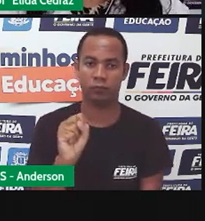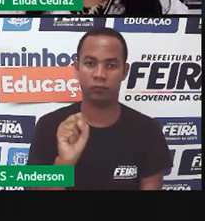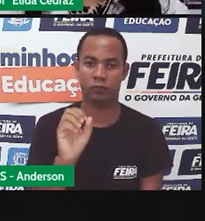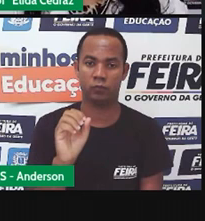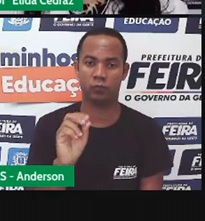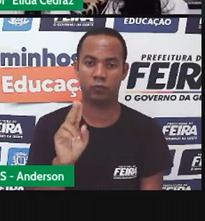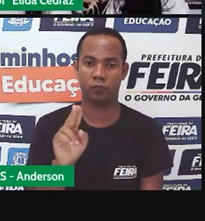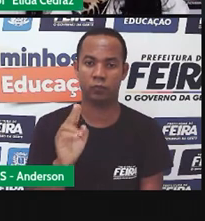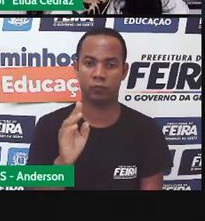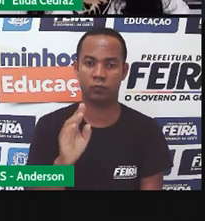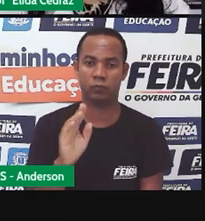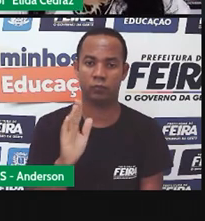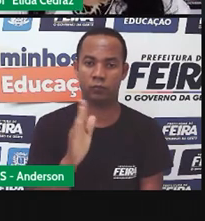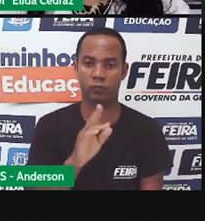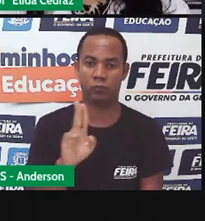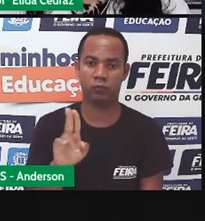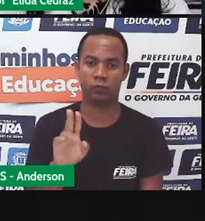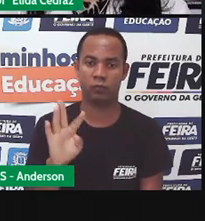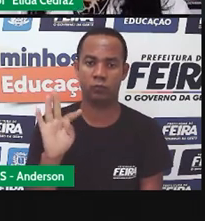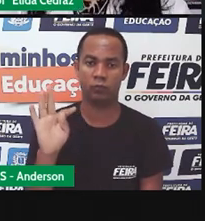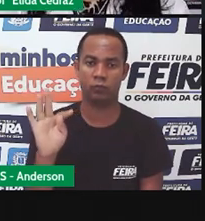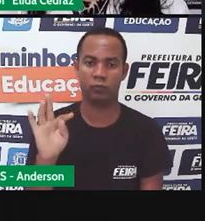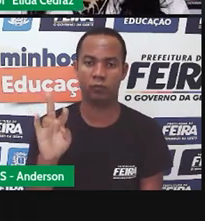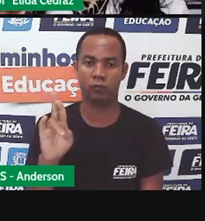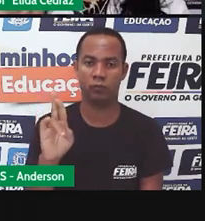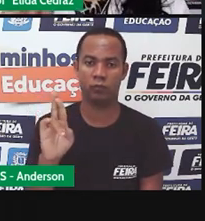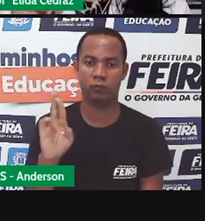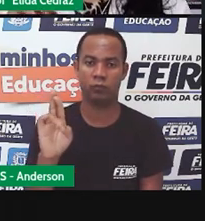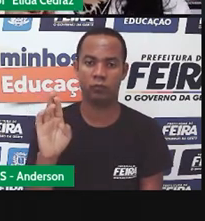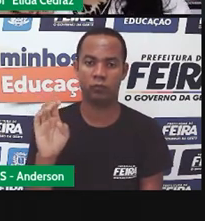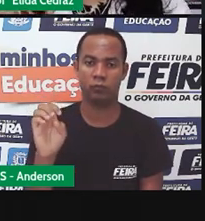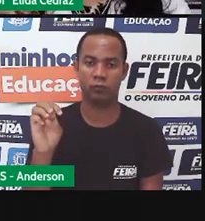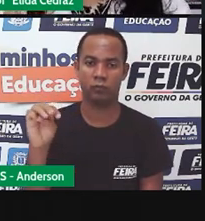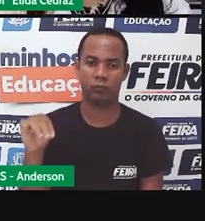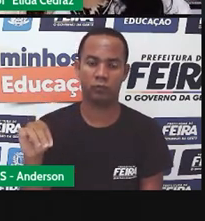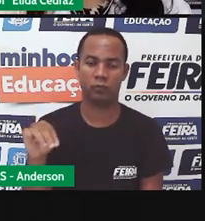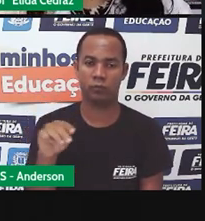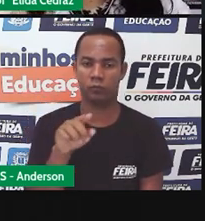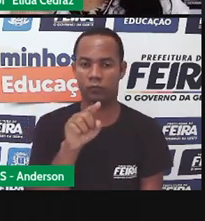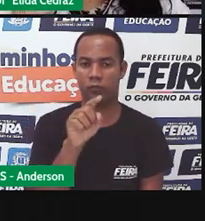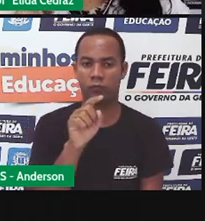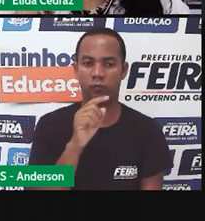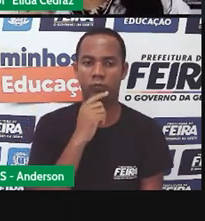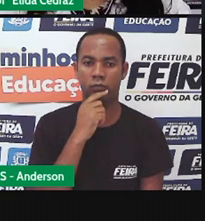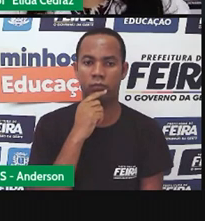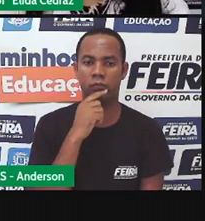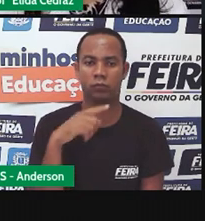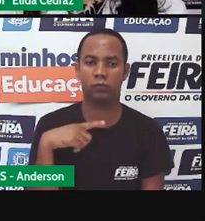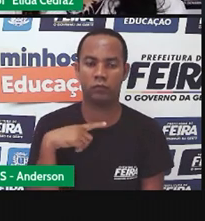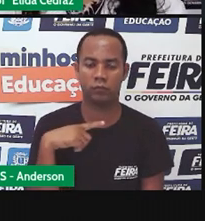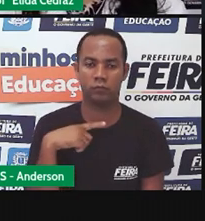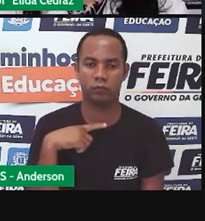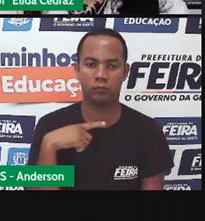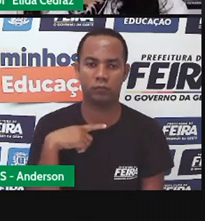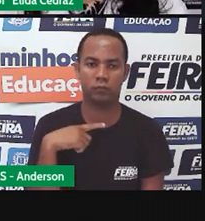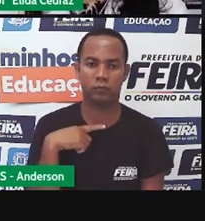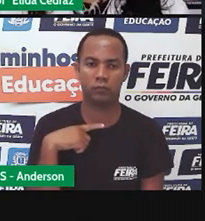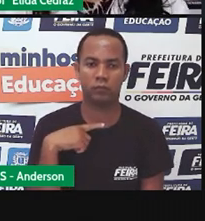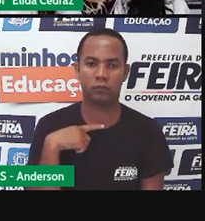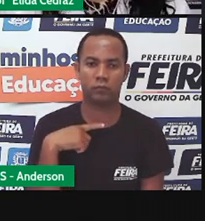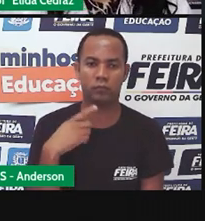trem. Tenho círculos. Vamos completar agora com a quantidade de